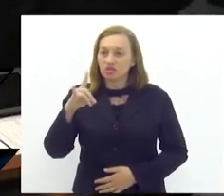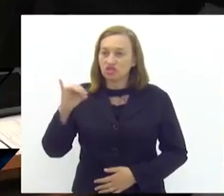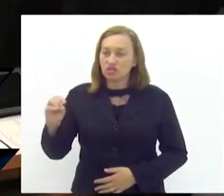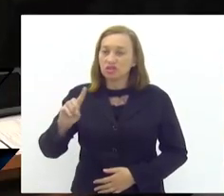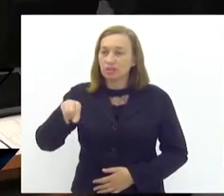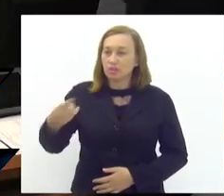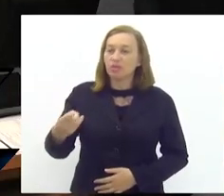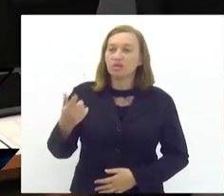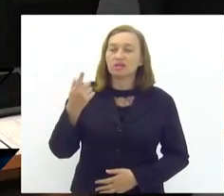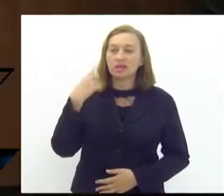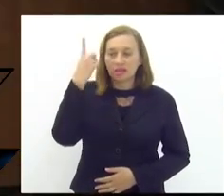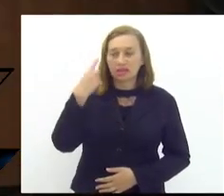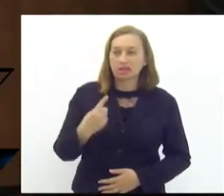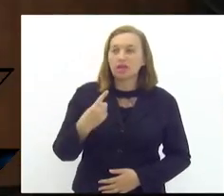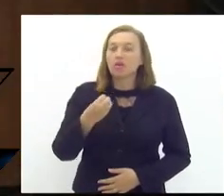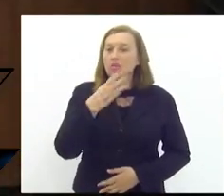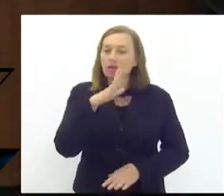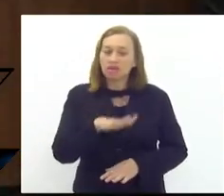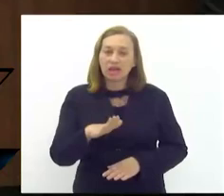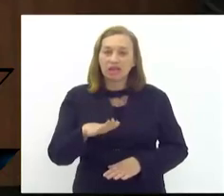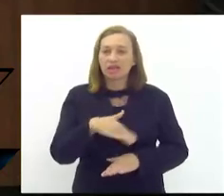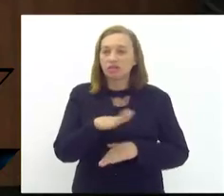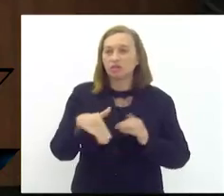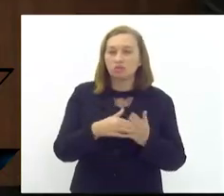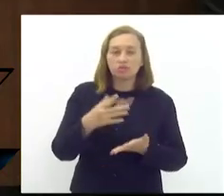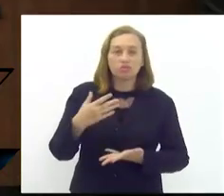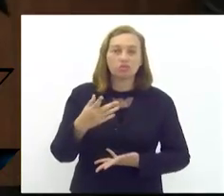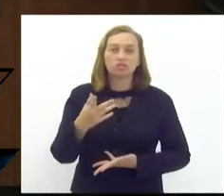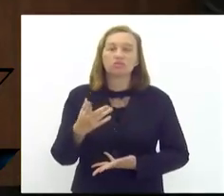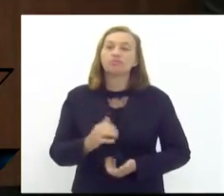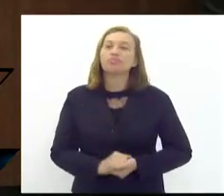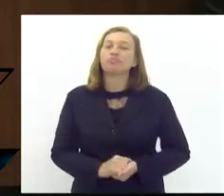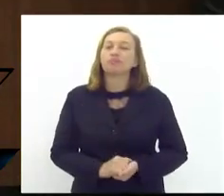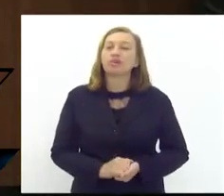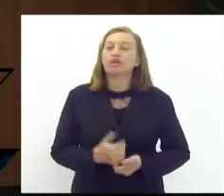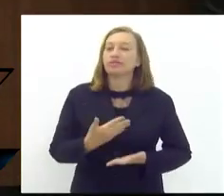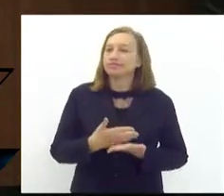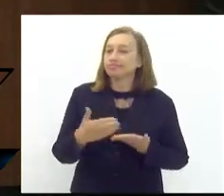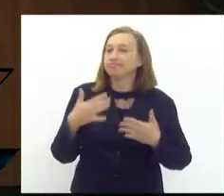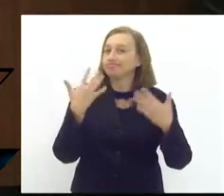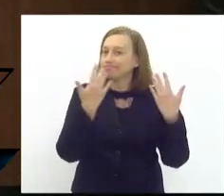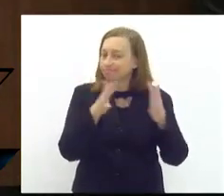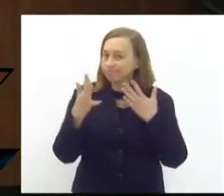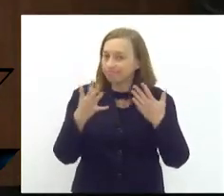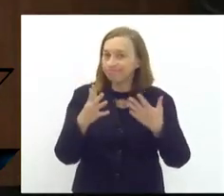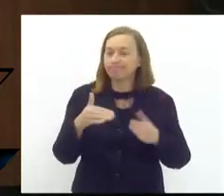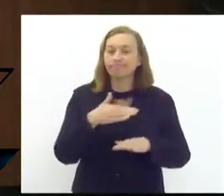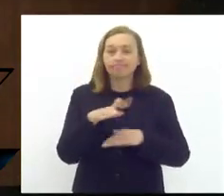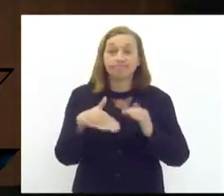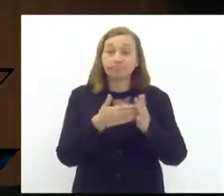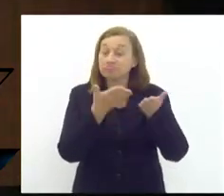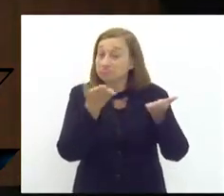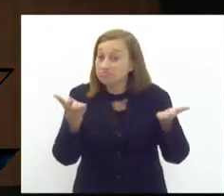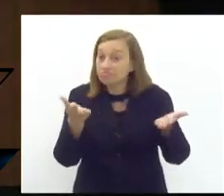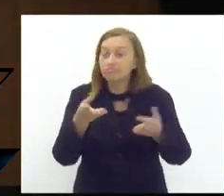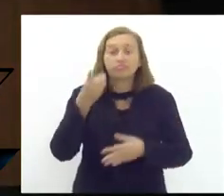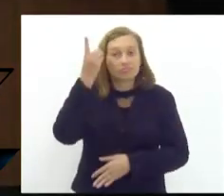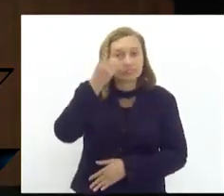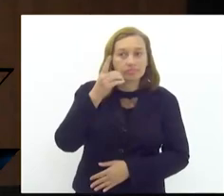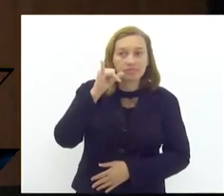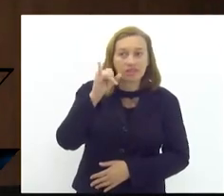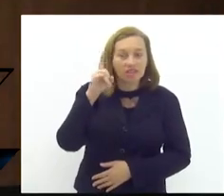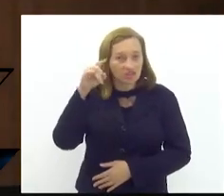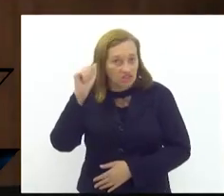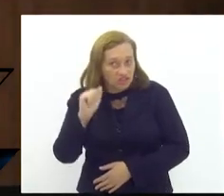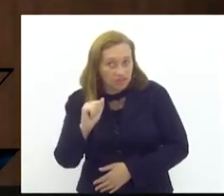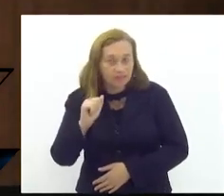senhora Presidente Boa tarde deputados cães Assis eu quero iniciar parabenizar todos os autores a deputada índia